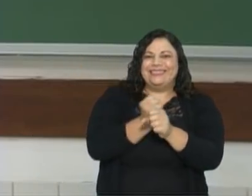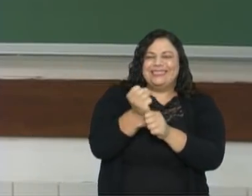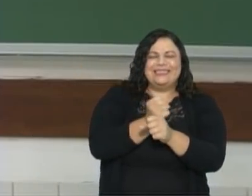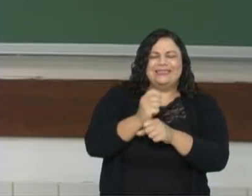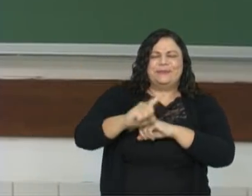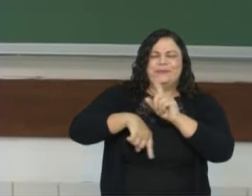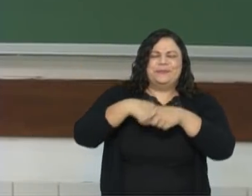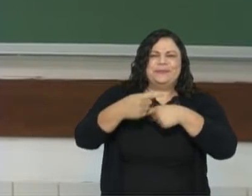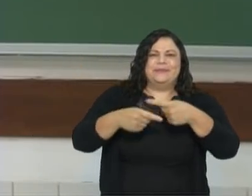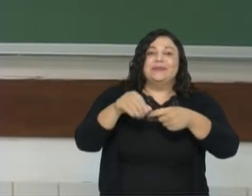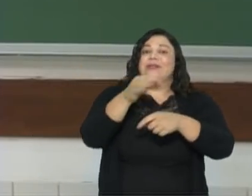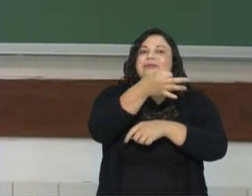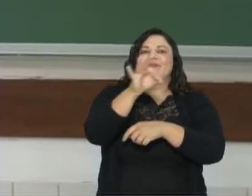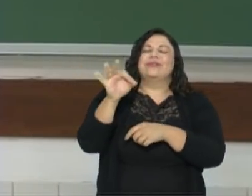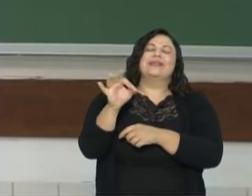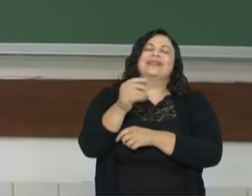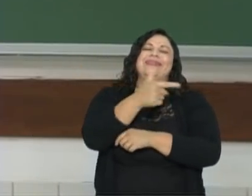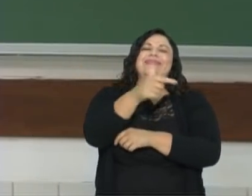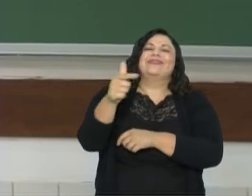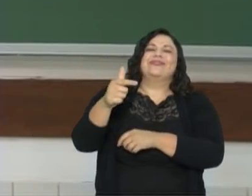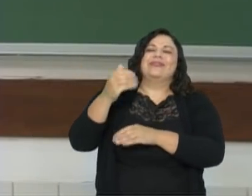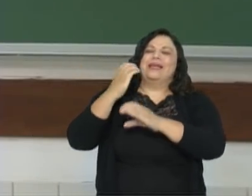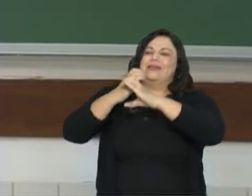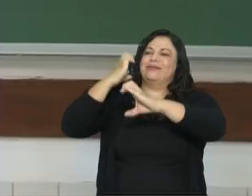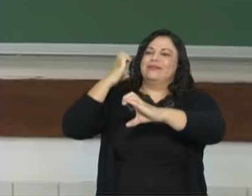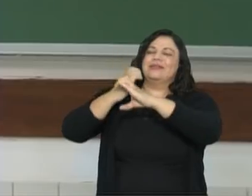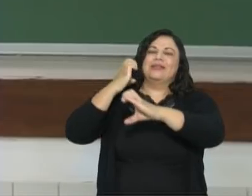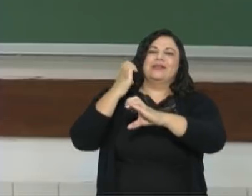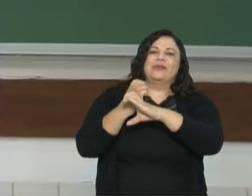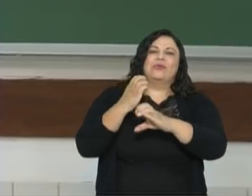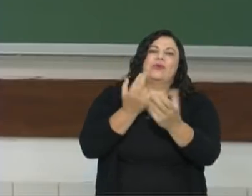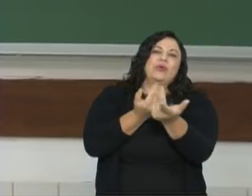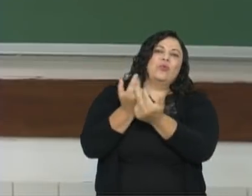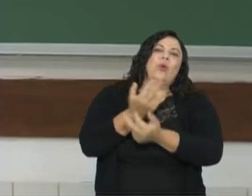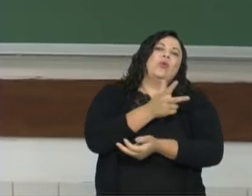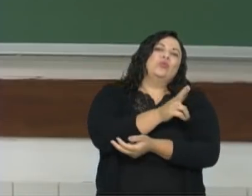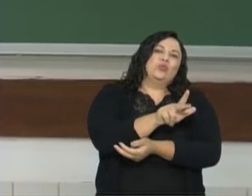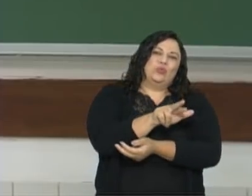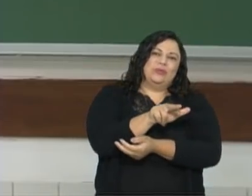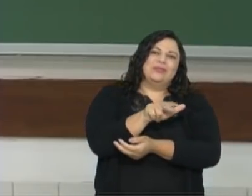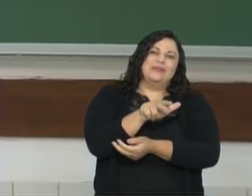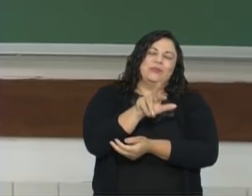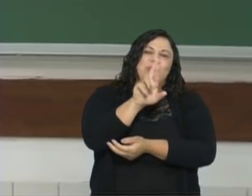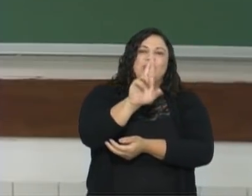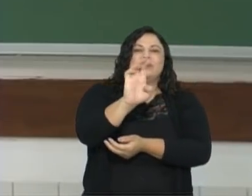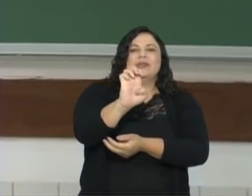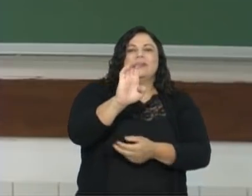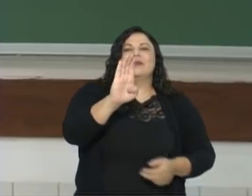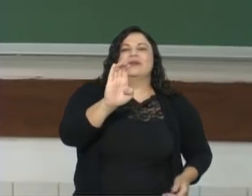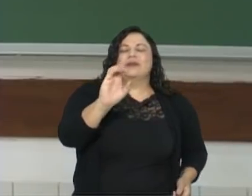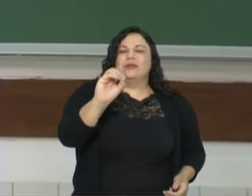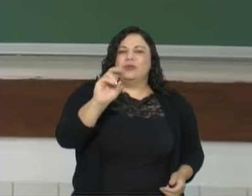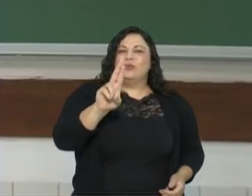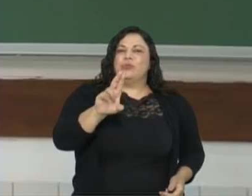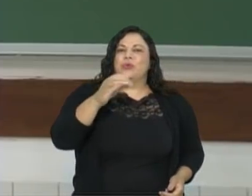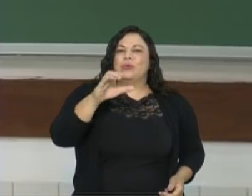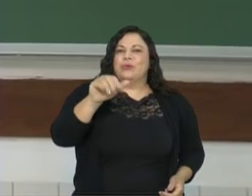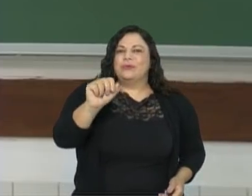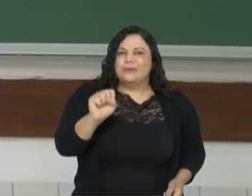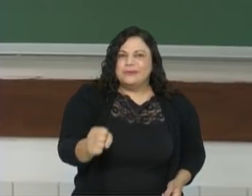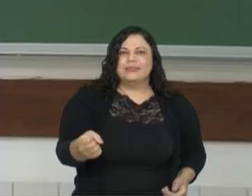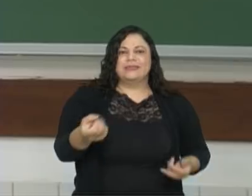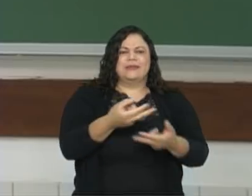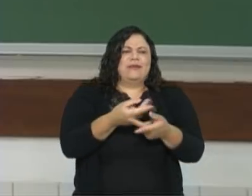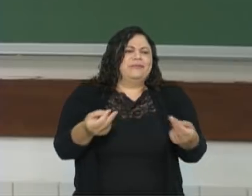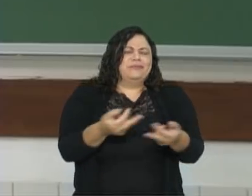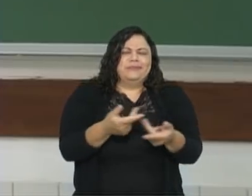um desenho como o dos irmãos Rebouças. Interessante isso, né? Para que preconceito? A qualidade do